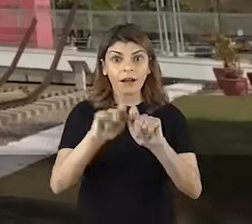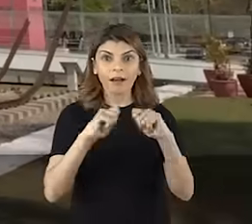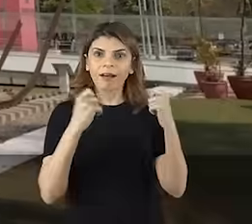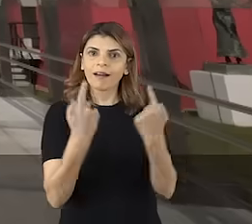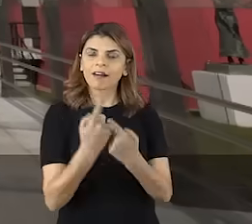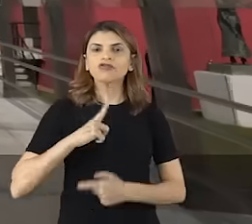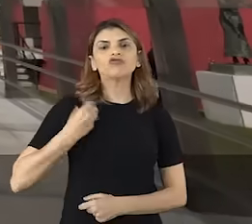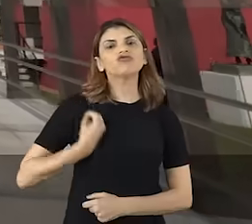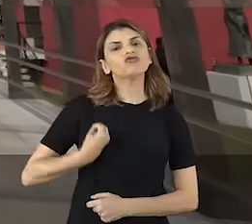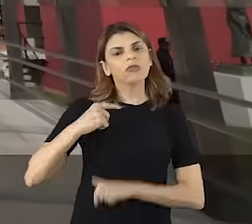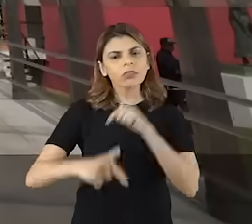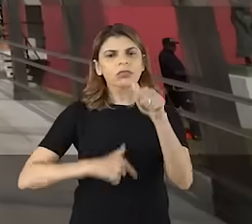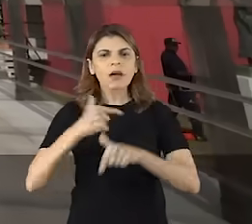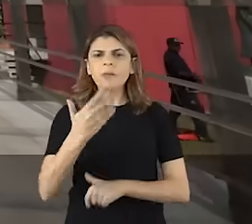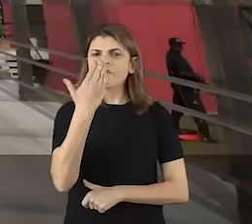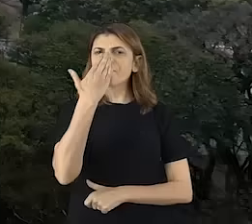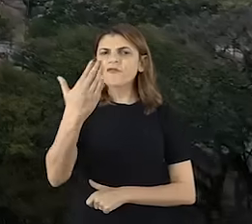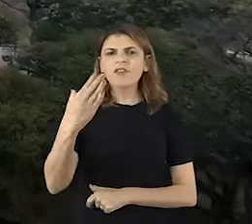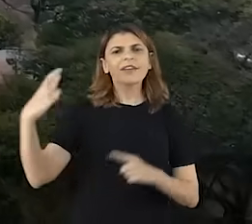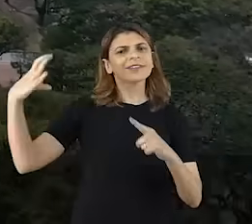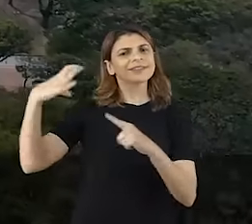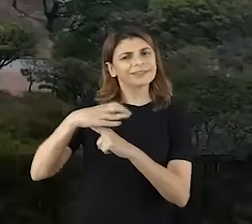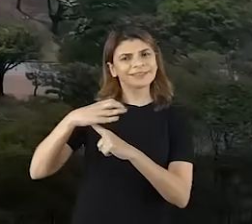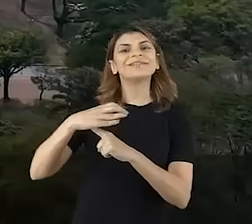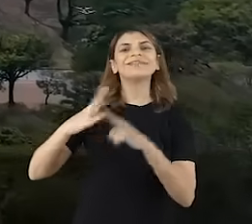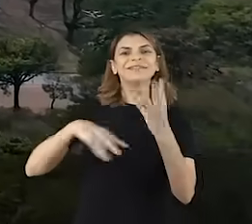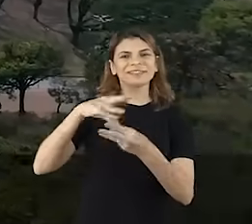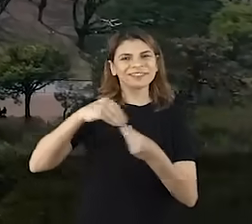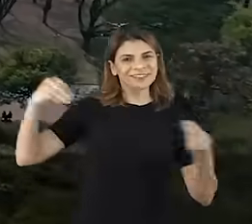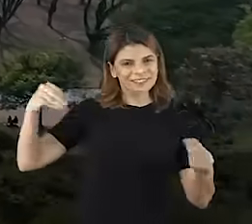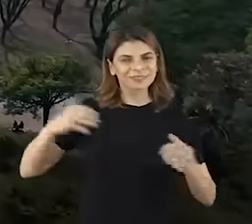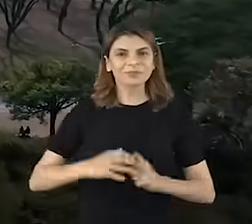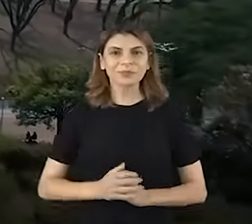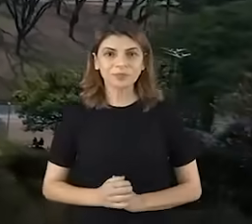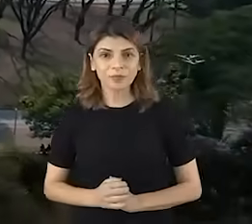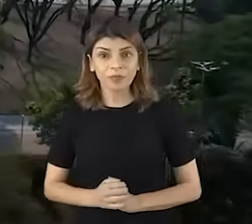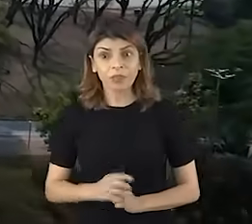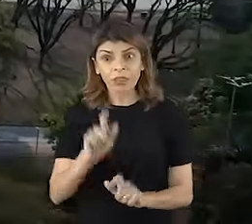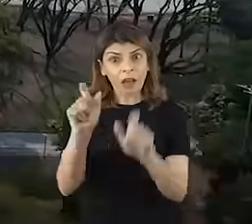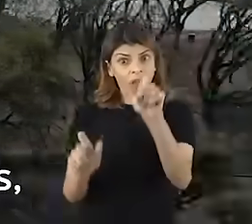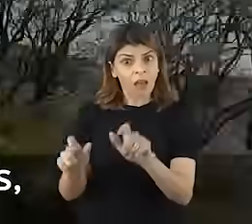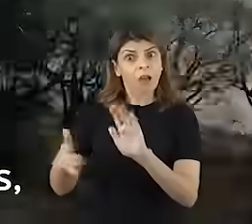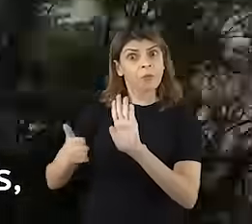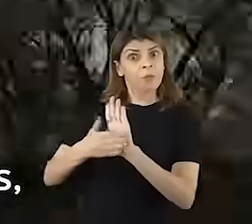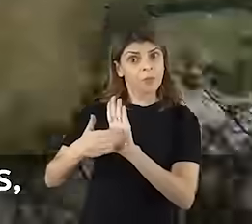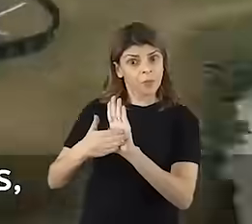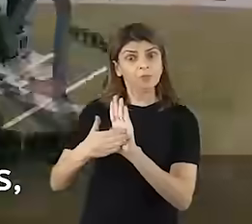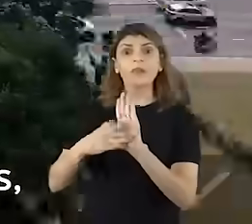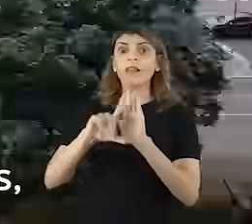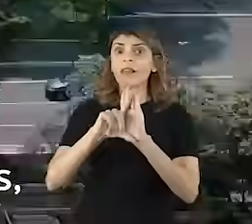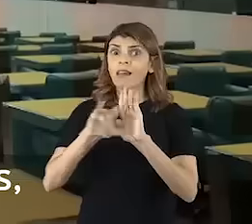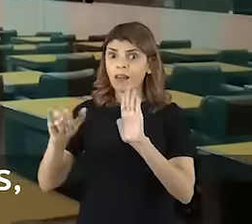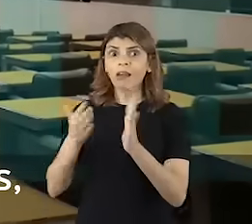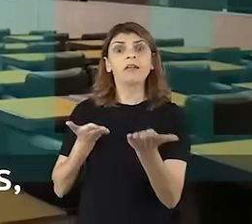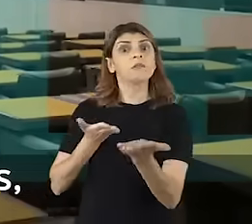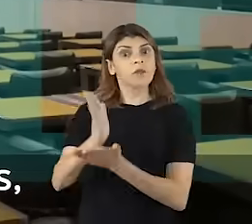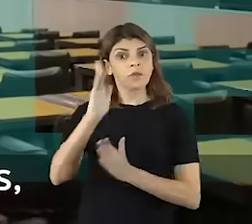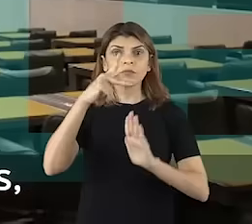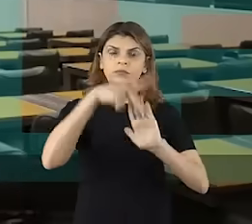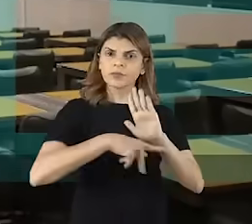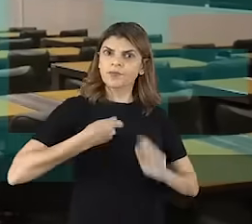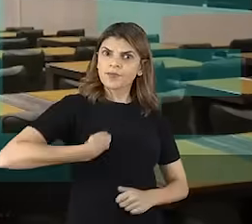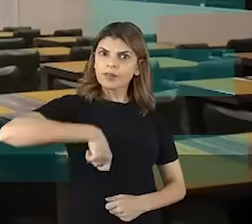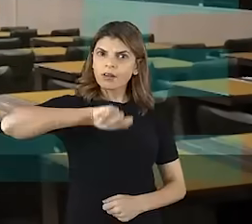Os deputados da Assembleia Legislativa trabalham aqui, na frente do Parque do Ibirapuera. Eles que criam as leis,